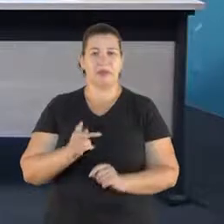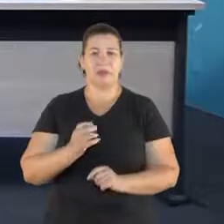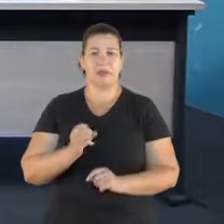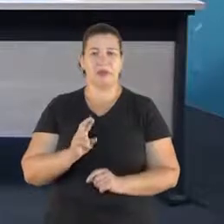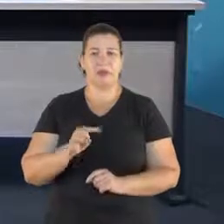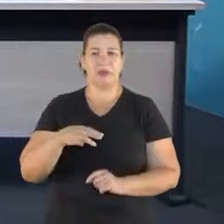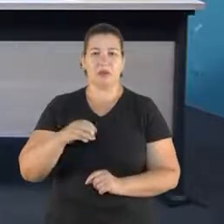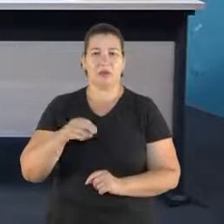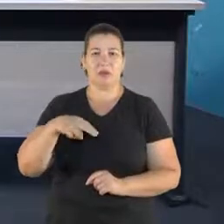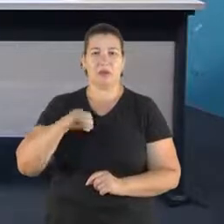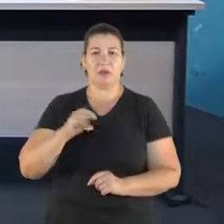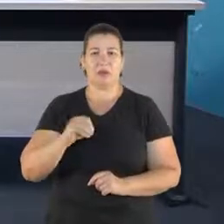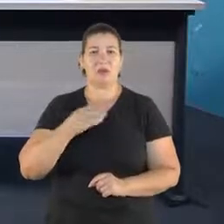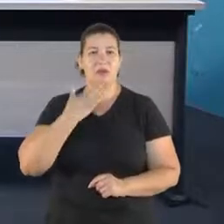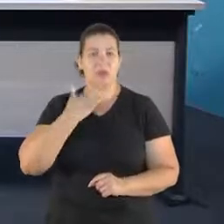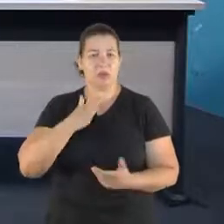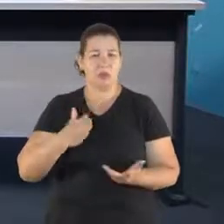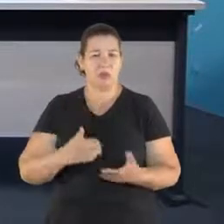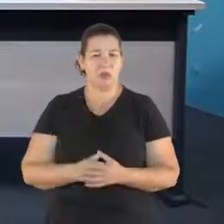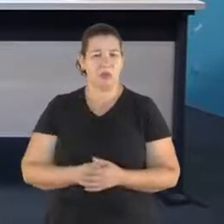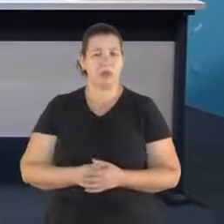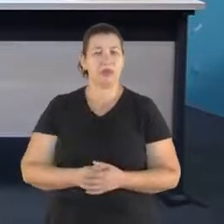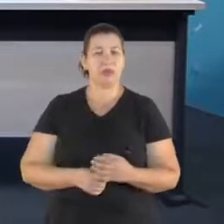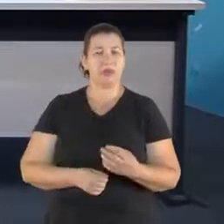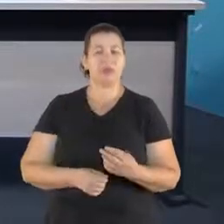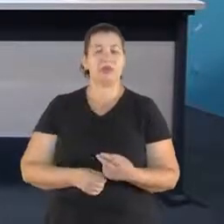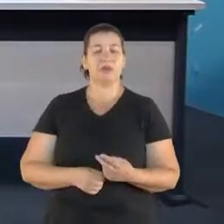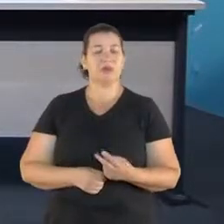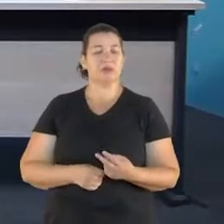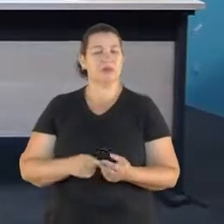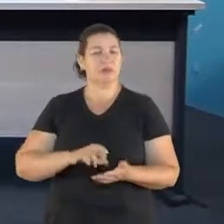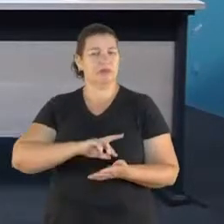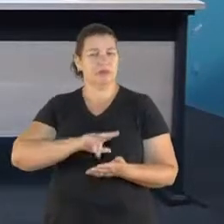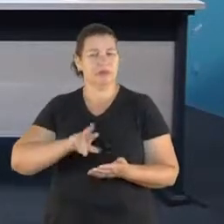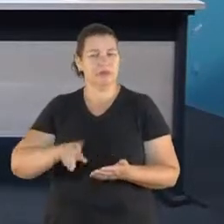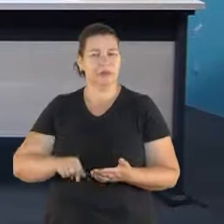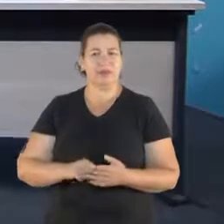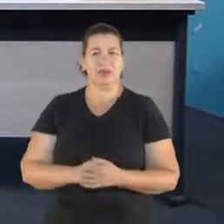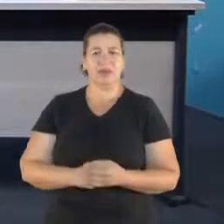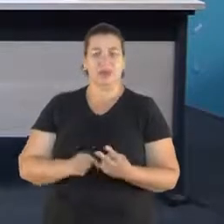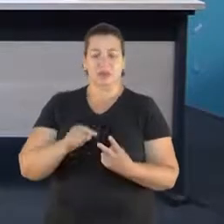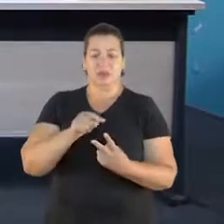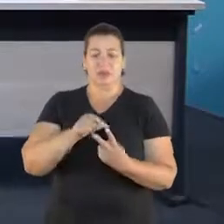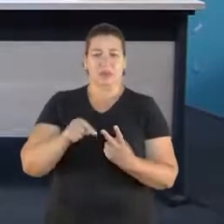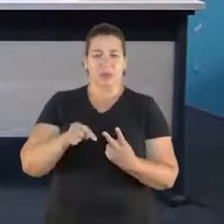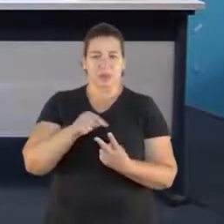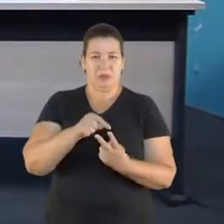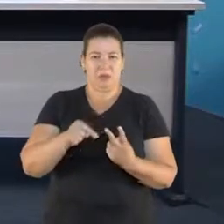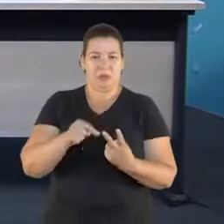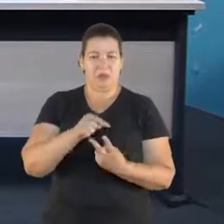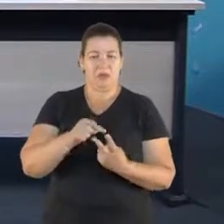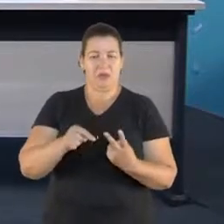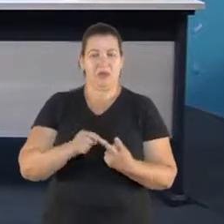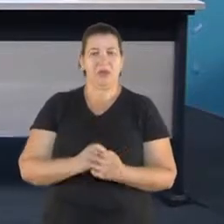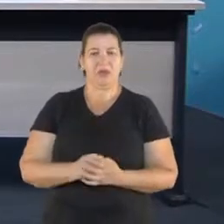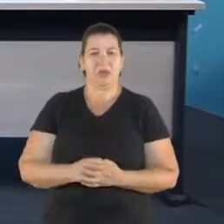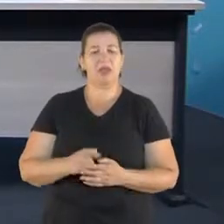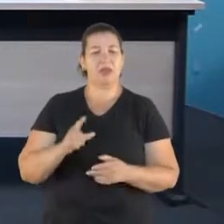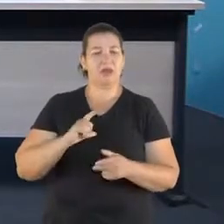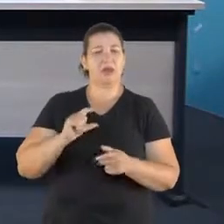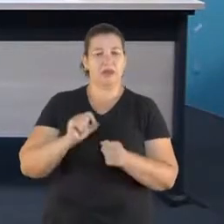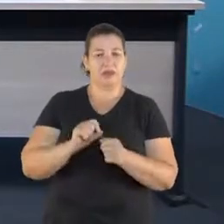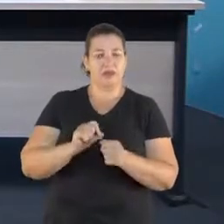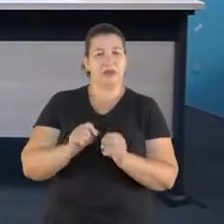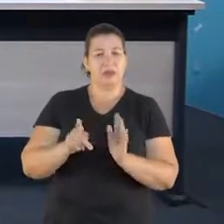o hormônio produzido por essa glândula? Na verdade, não é o hormônio, são os hormônios. tanto o estrógeno quanto a progesterona, eles são